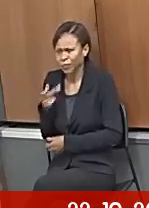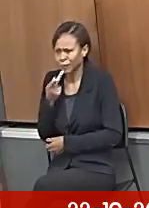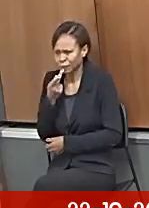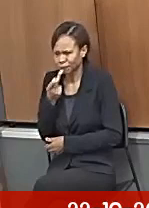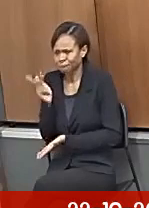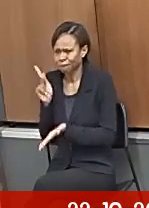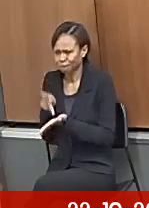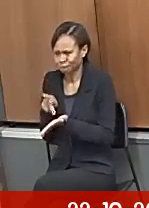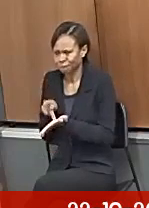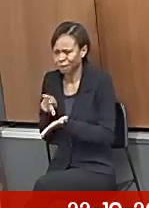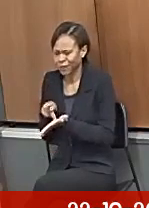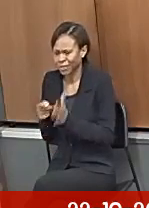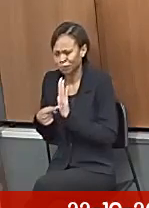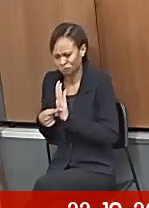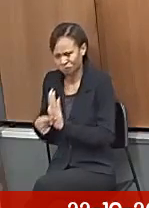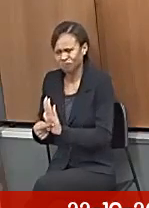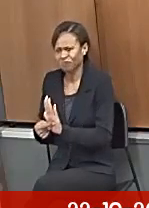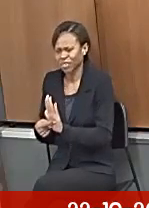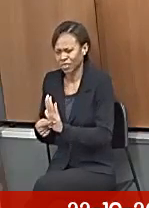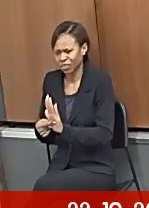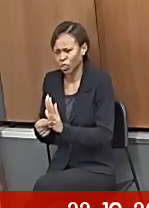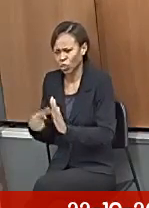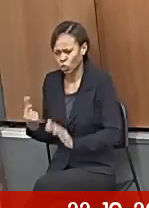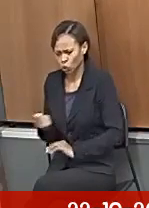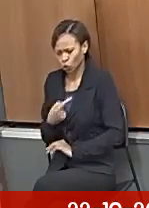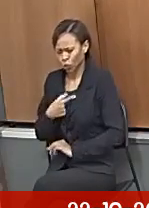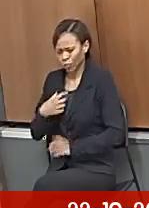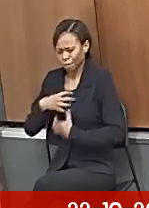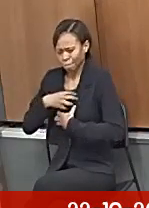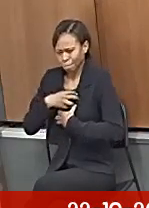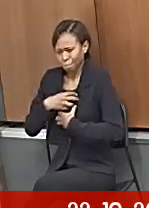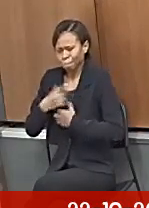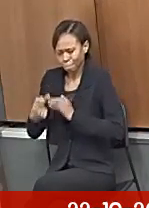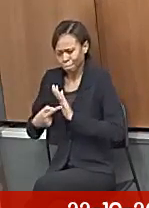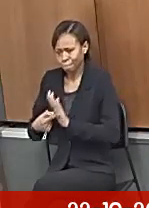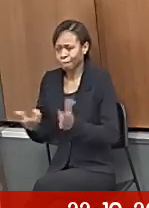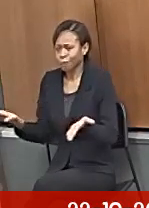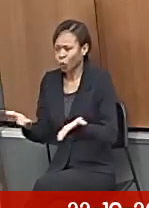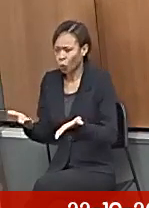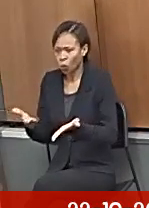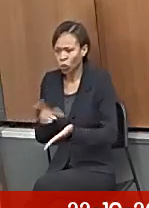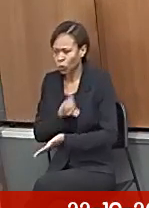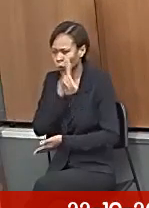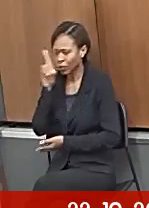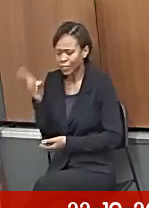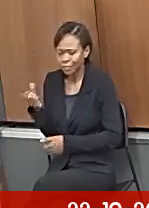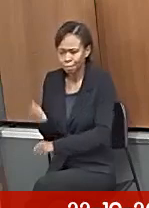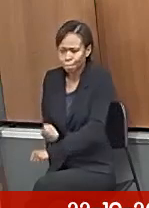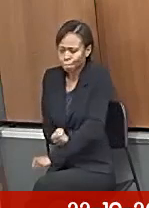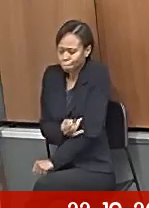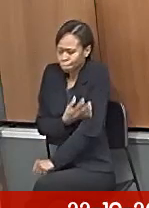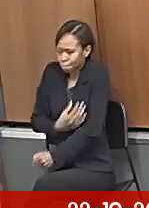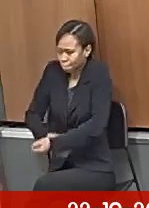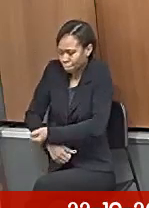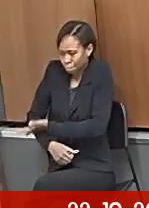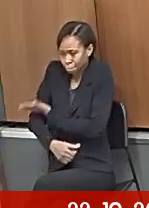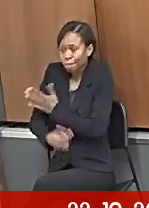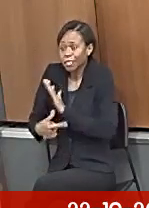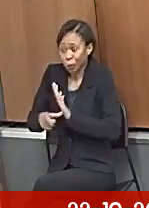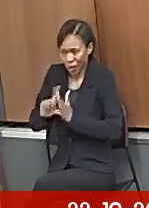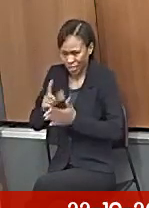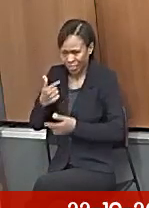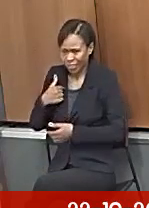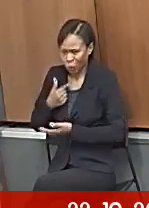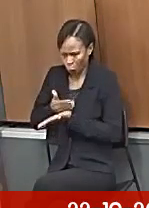realmente externalizou todo o nosso sentimento. Hoje foi um dia de muita emoção, e eu disse, quando assumi a